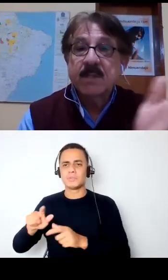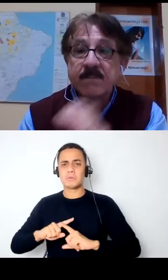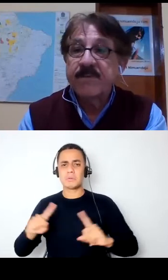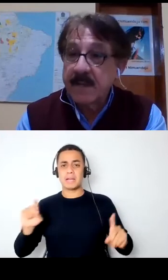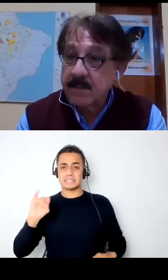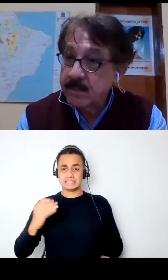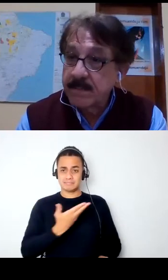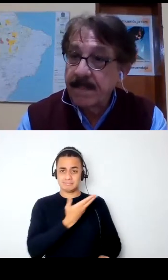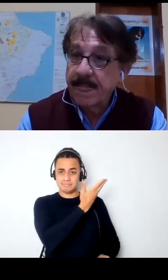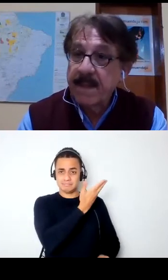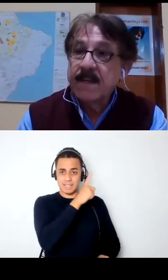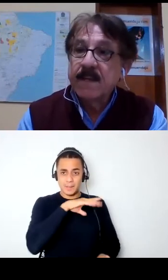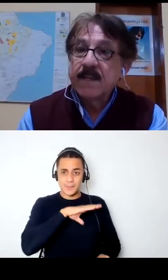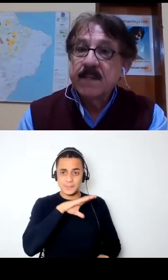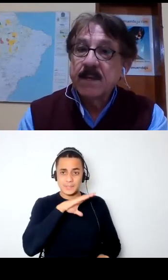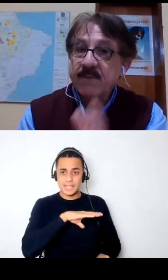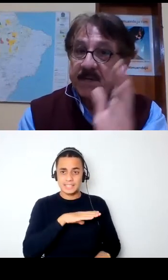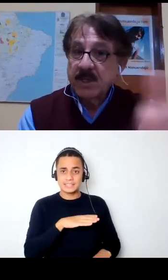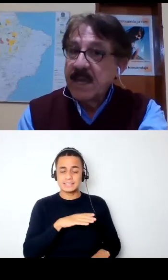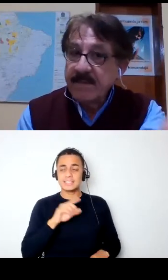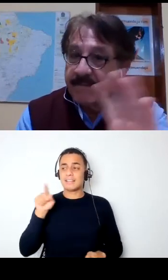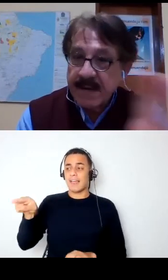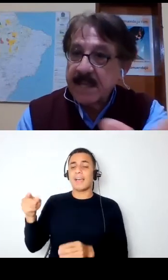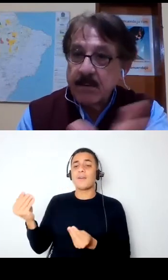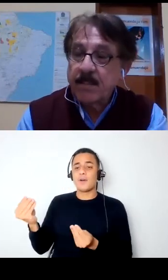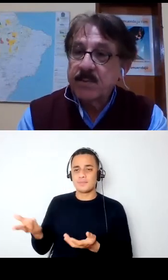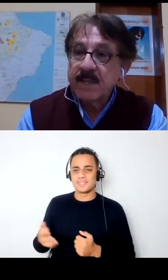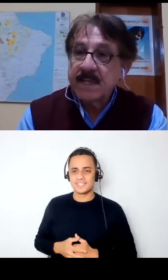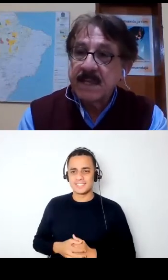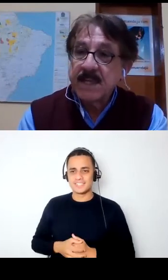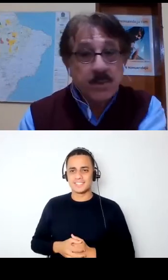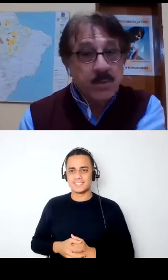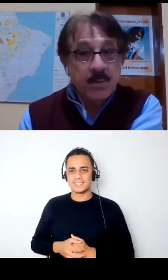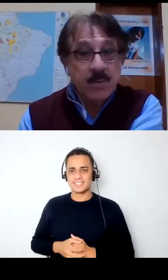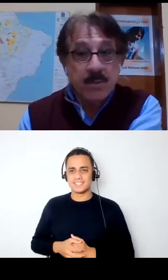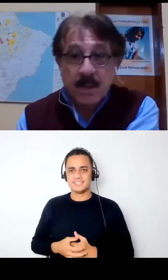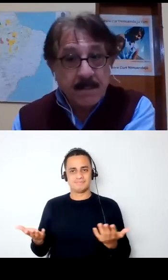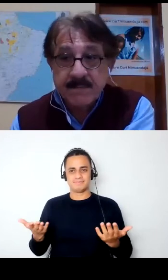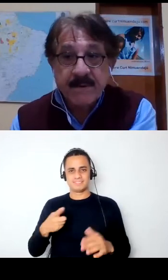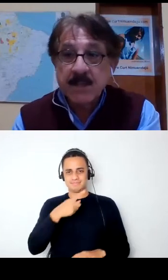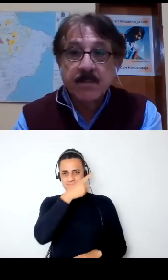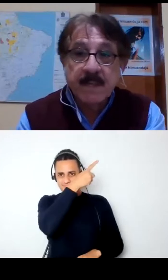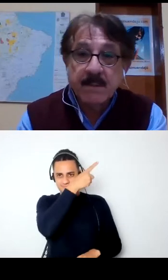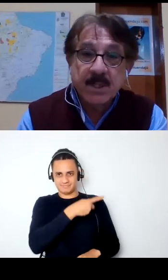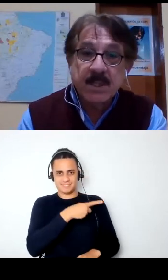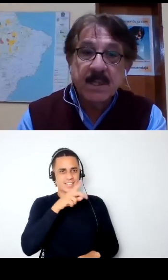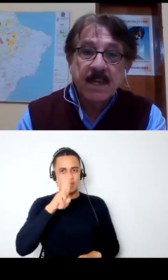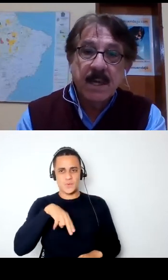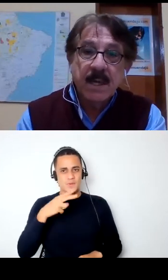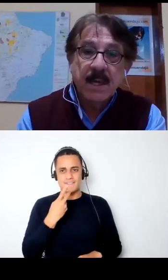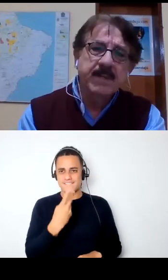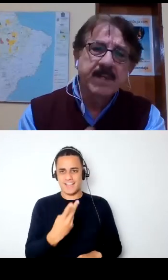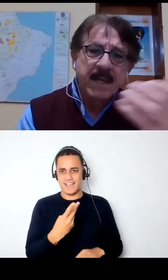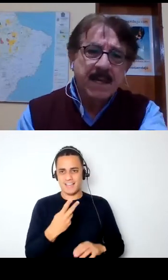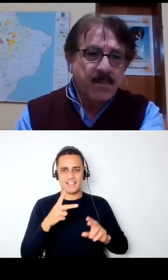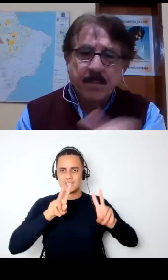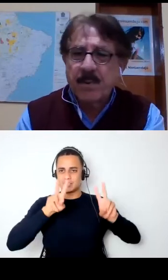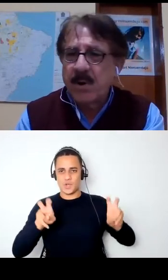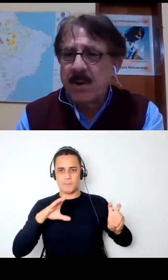que é uma população que não tem capacidade criativa, eles não têm uma língua realmente capaz de dar conta das coisas do